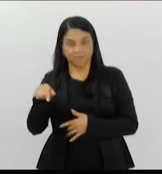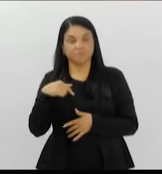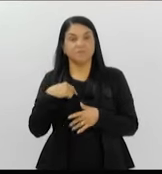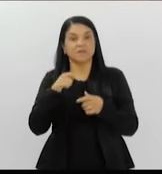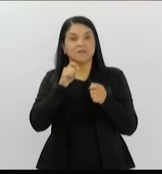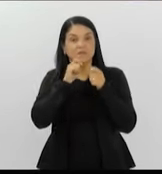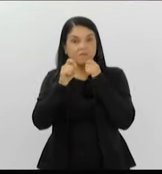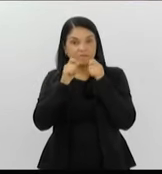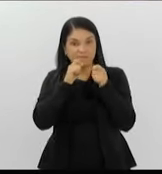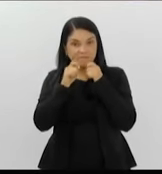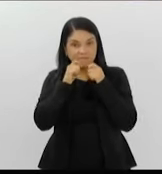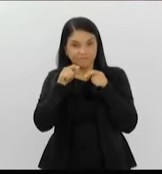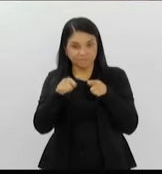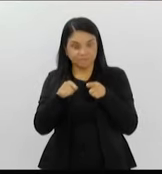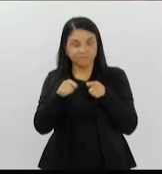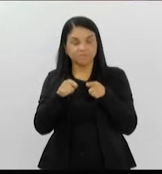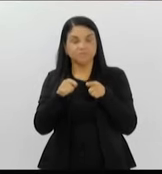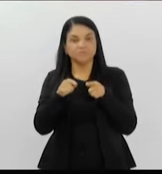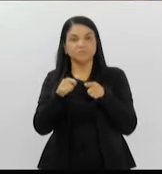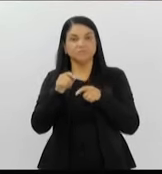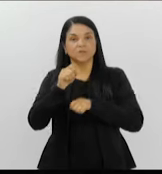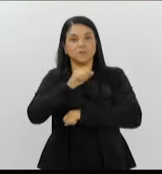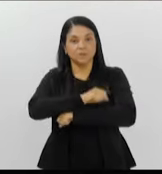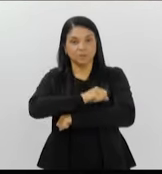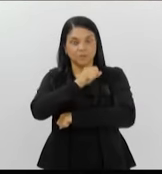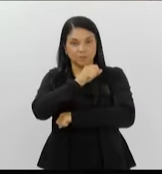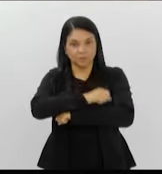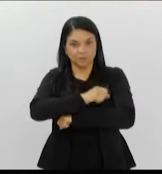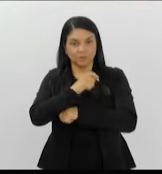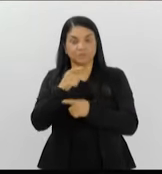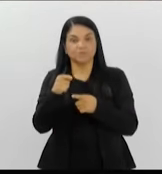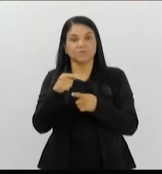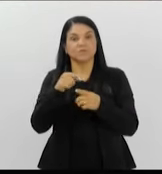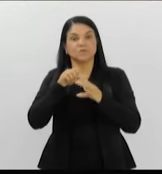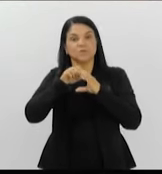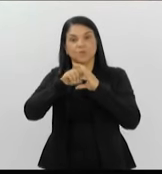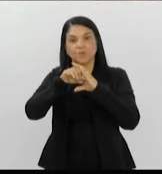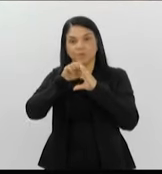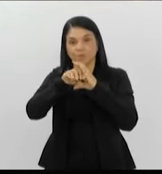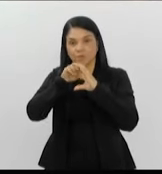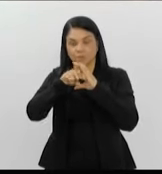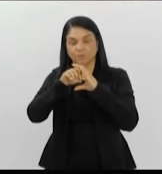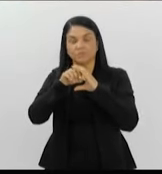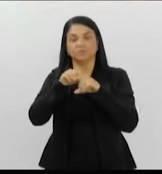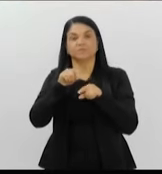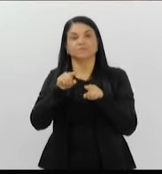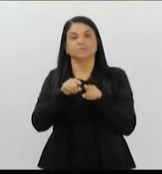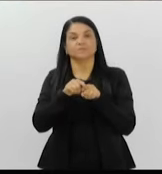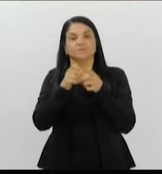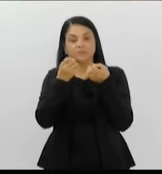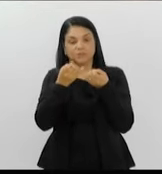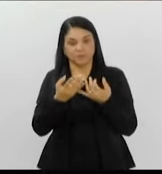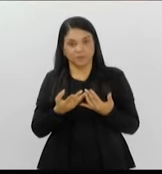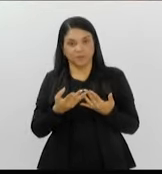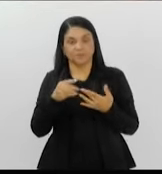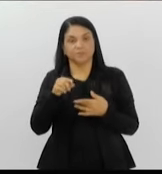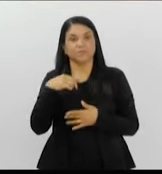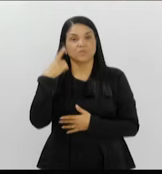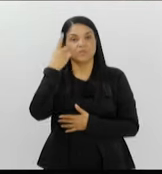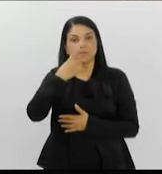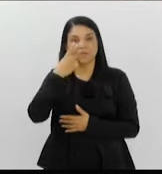reportagem do jornal O Globo também falava de que o